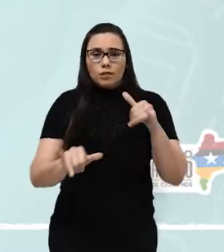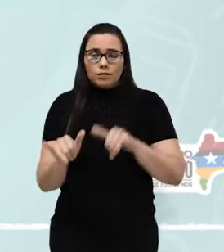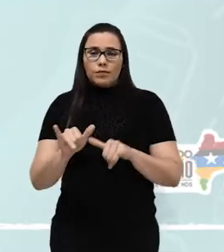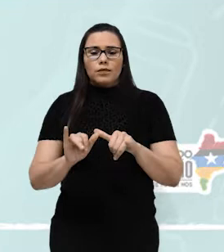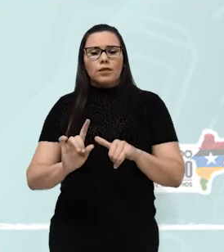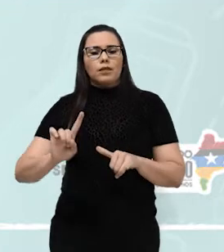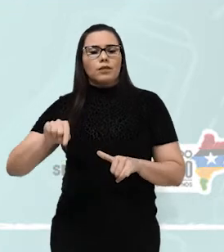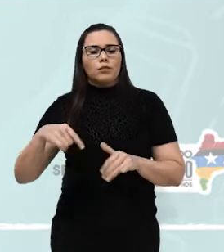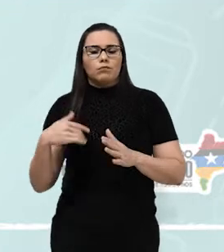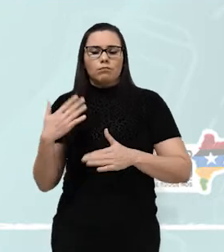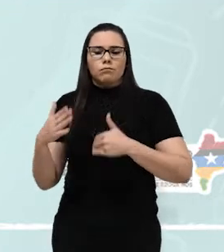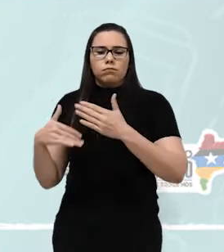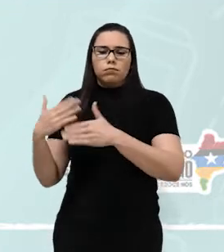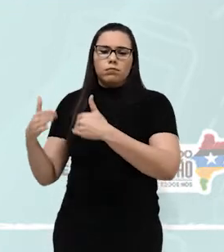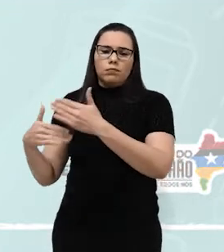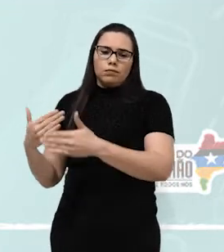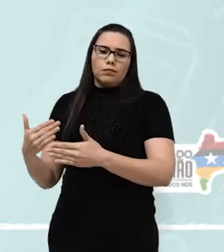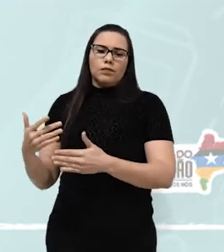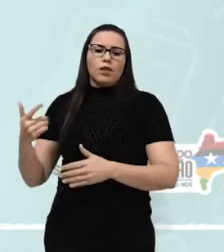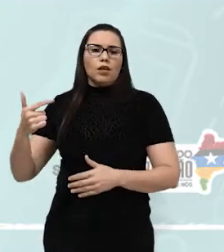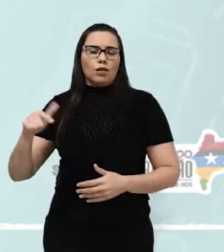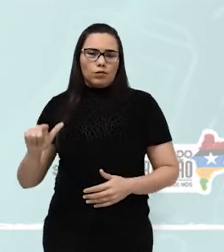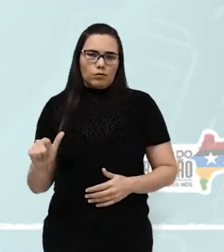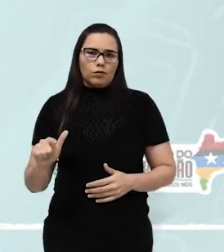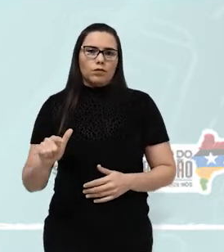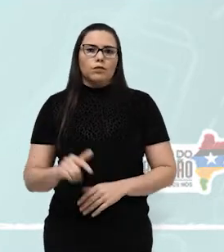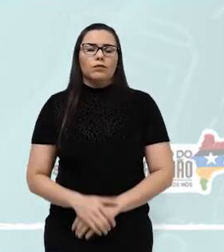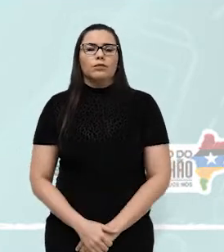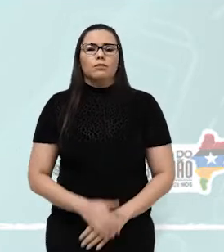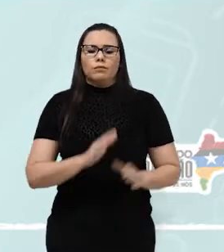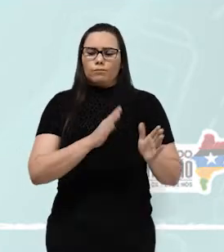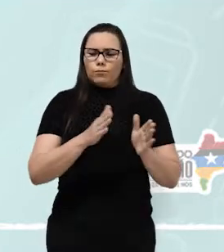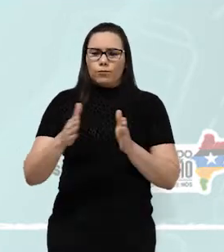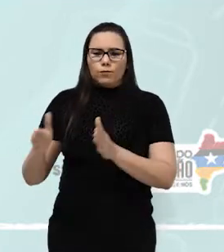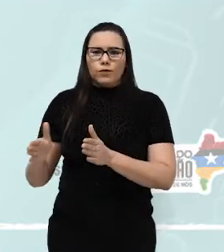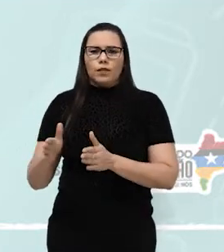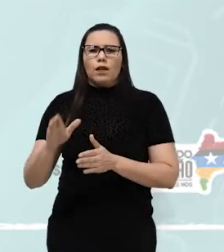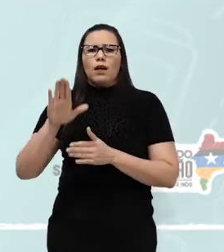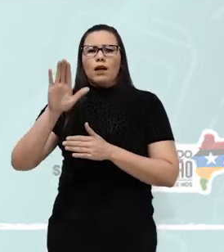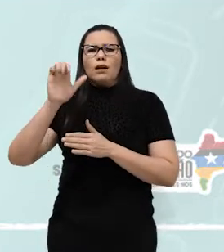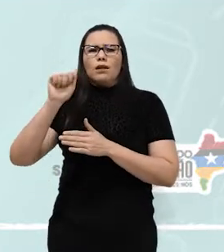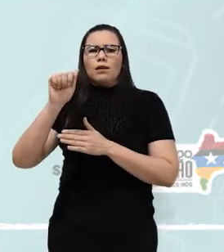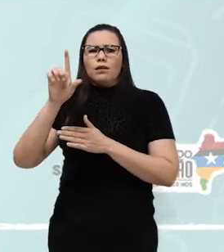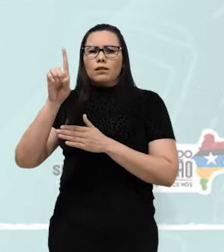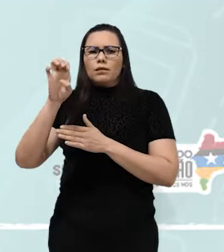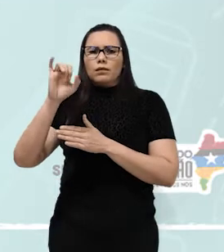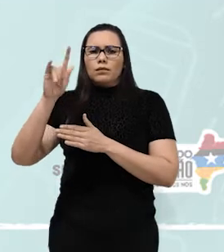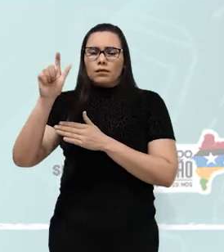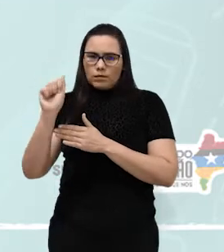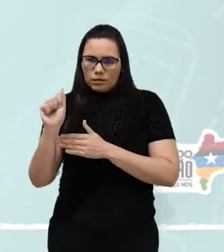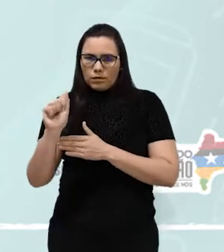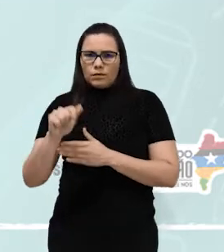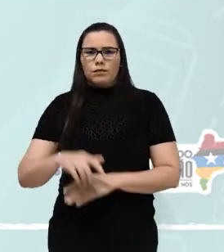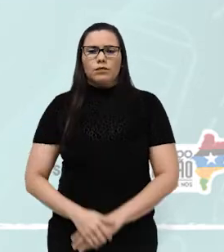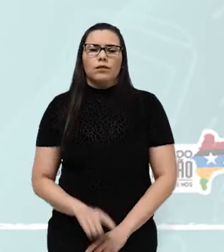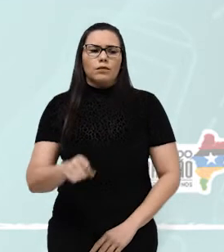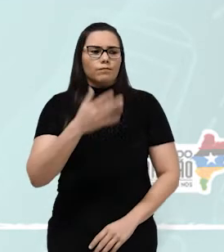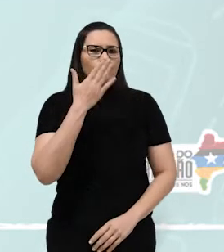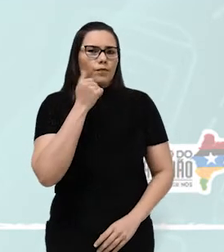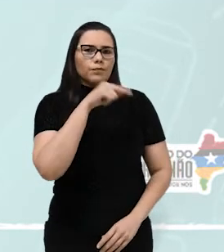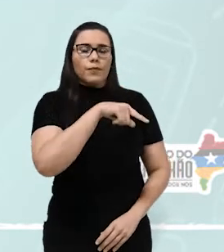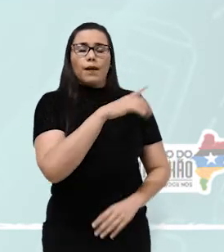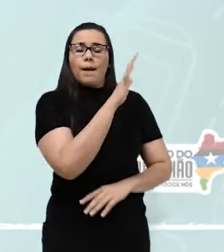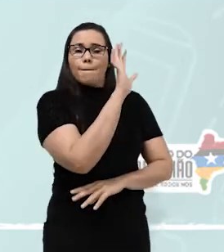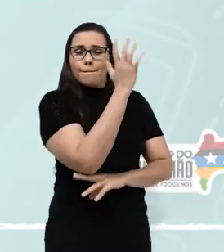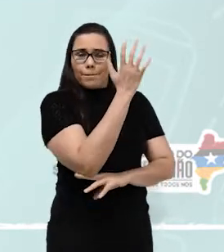sendo passada para os demais indivíduos das cadeias e das teias alimentares, ok? A massa